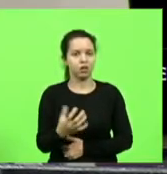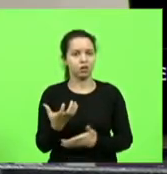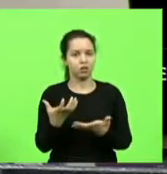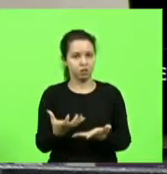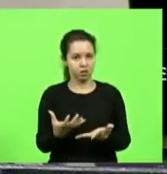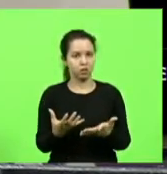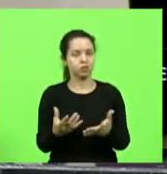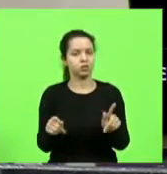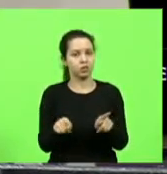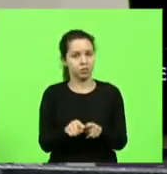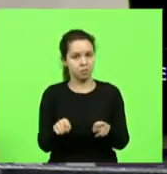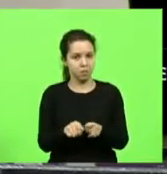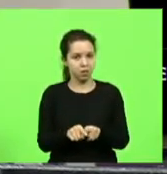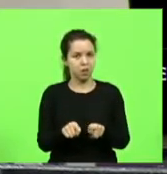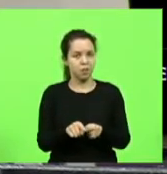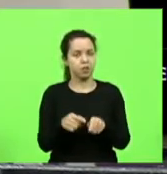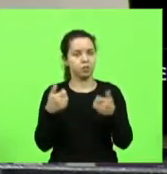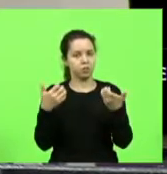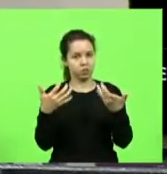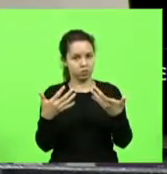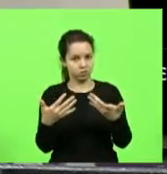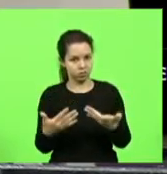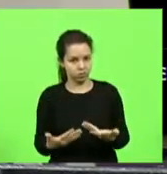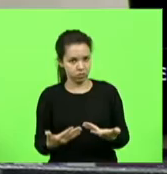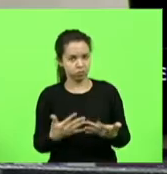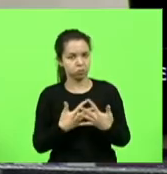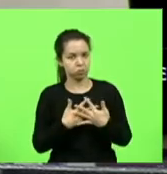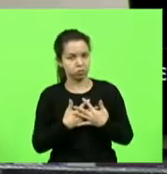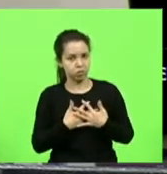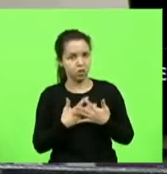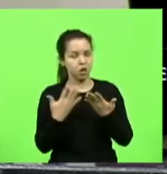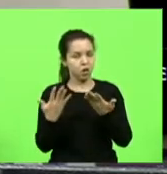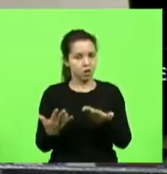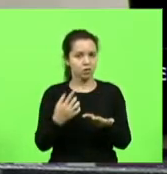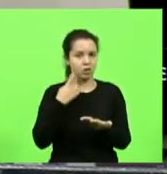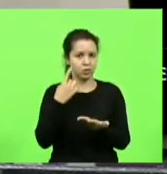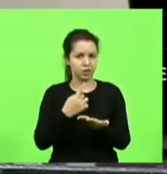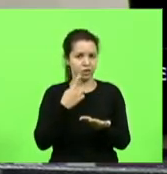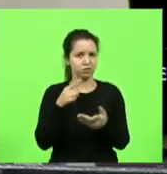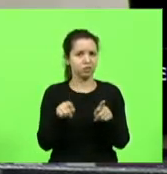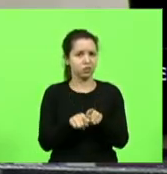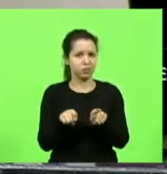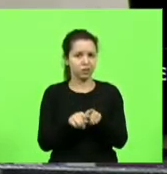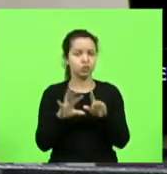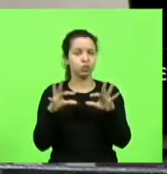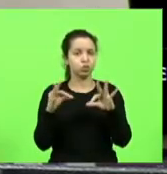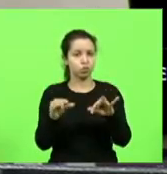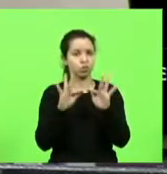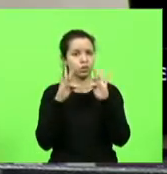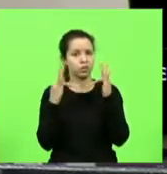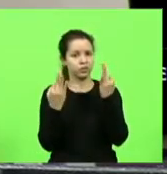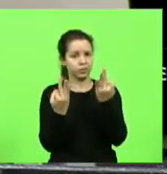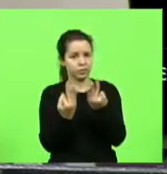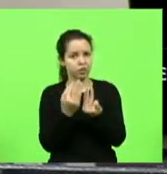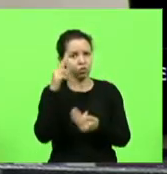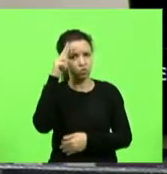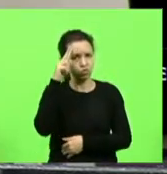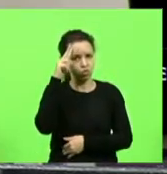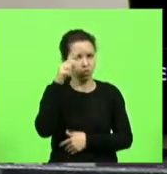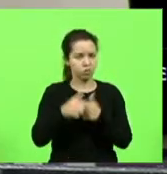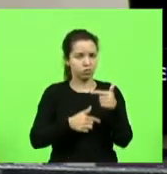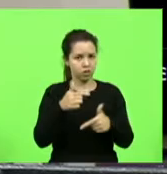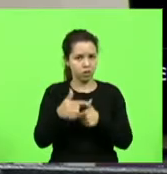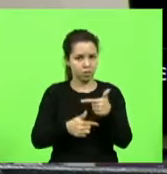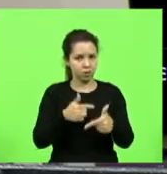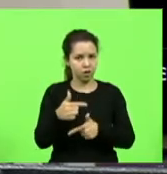a minha consideração, não só ao deputado, mas a toda a sua família, um histórico prestado de trabalho